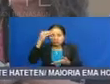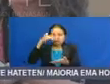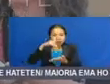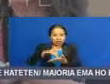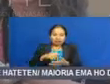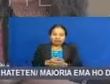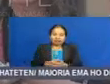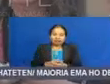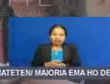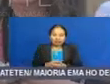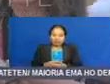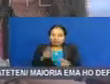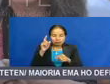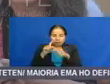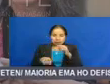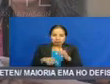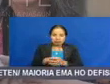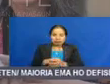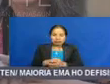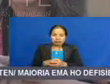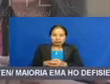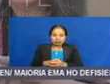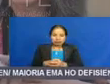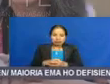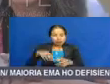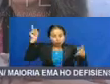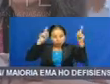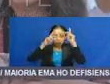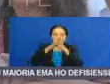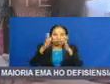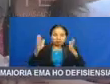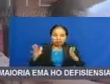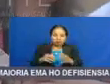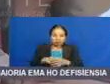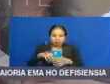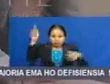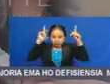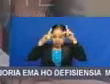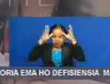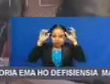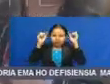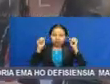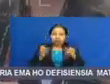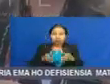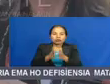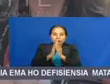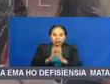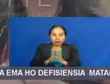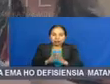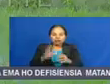alo agricultura portanto né é um problema bom. O questão né, presidente da República suba